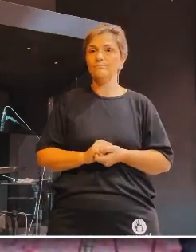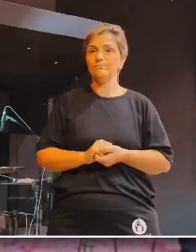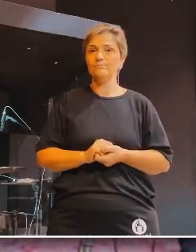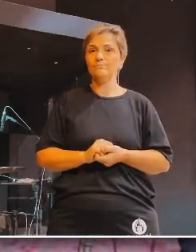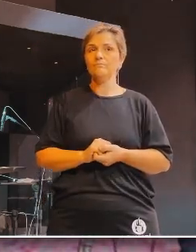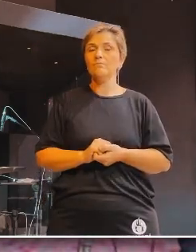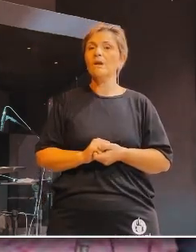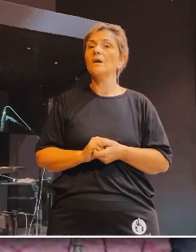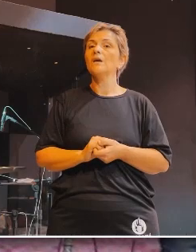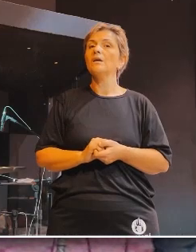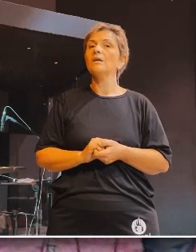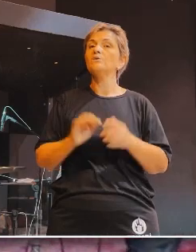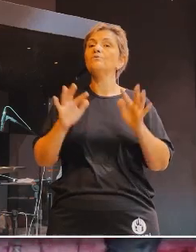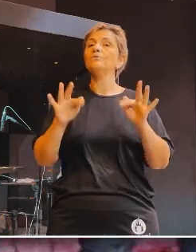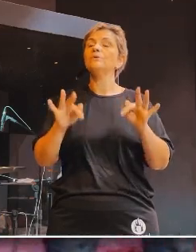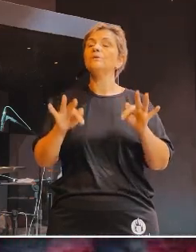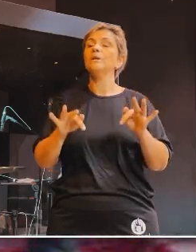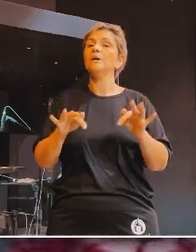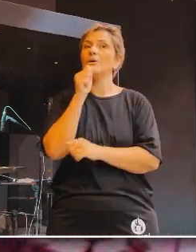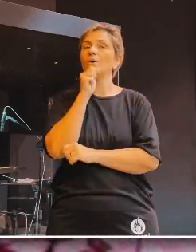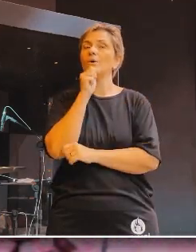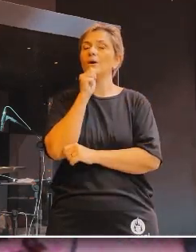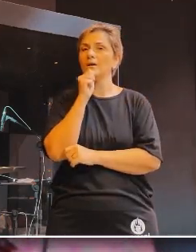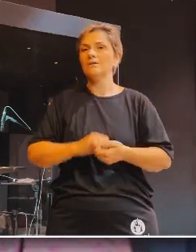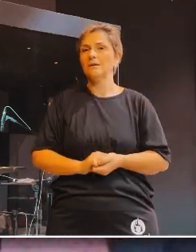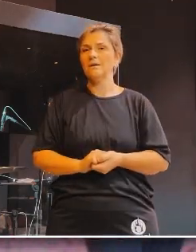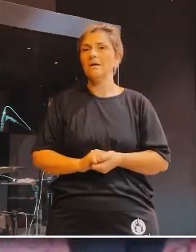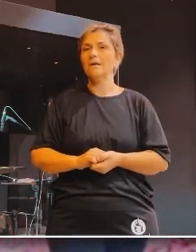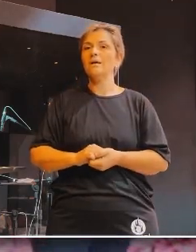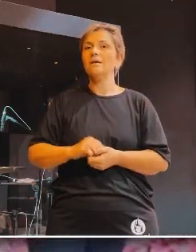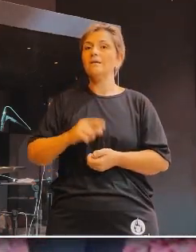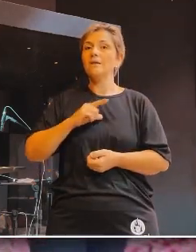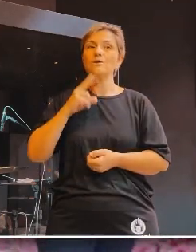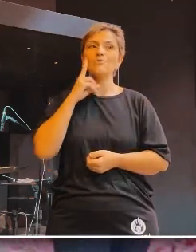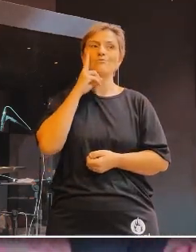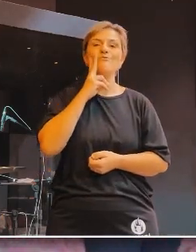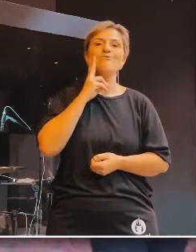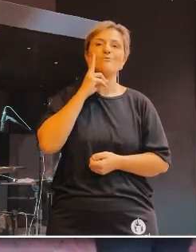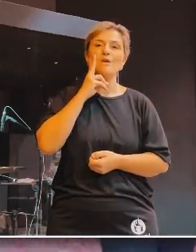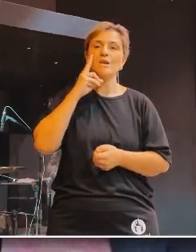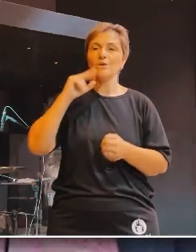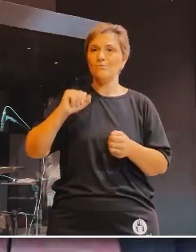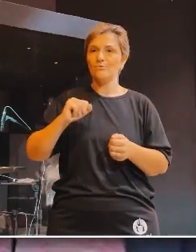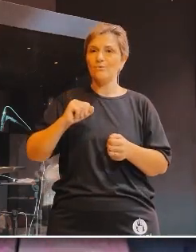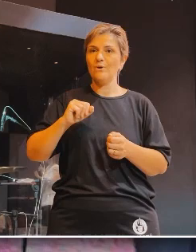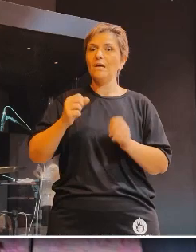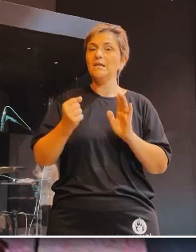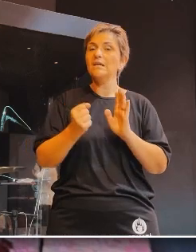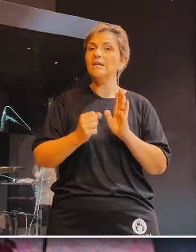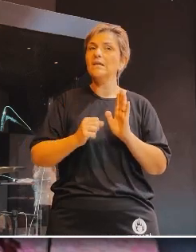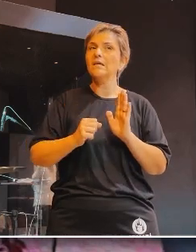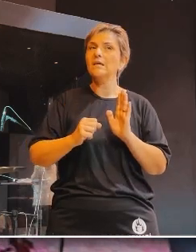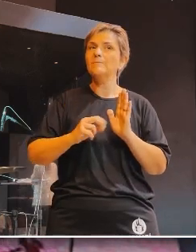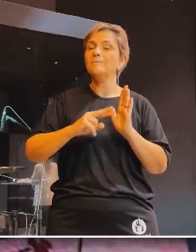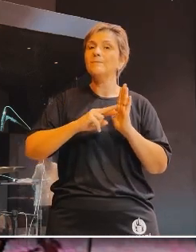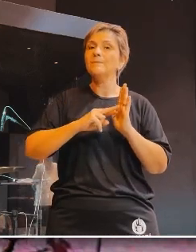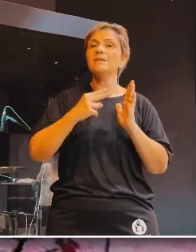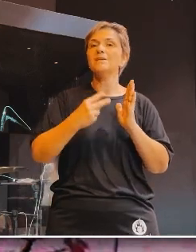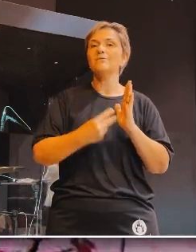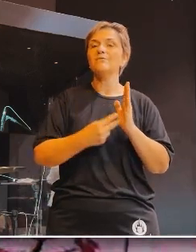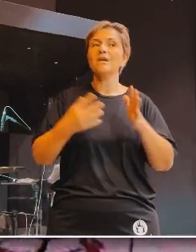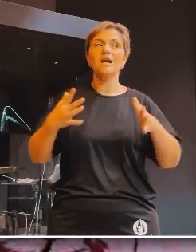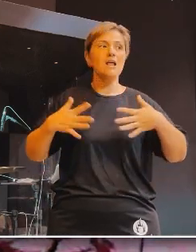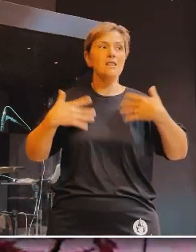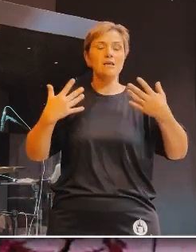E no final ainda tem o vinho, que simboliza a alegria de ter sido encontrado